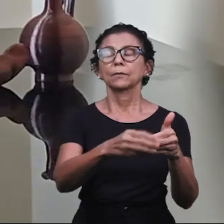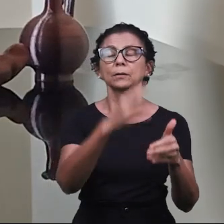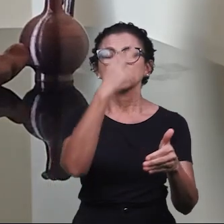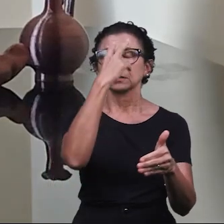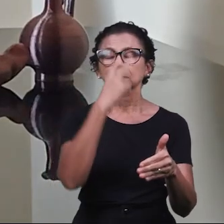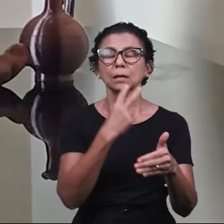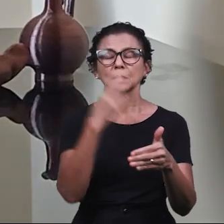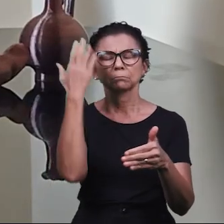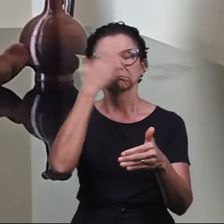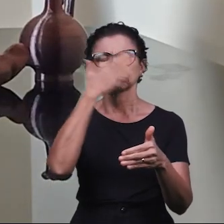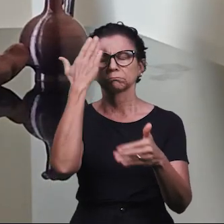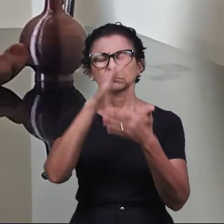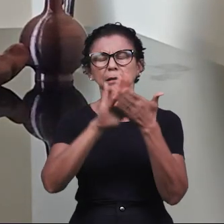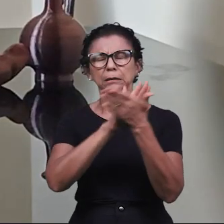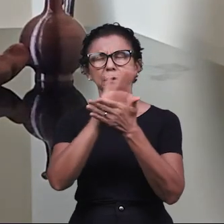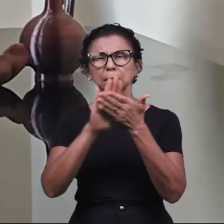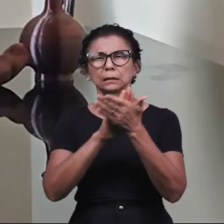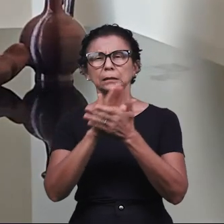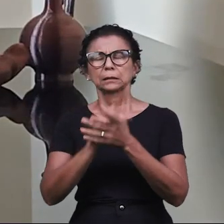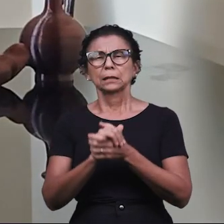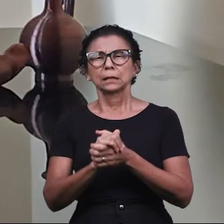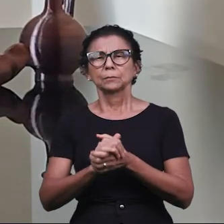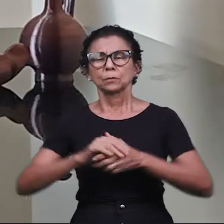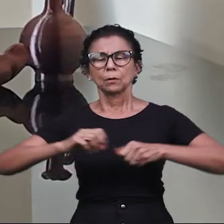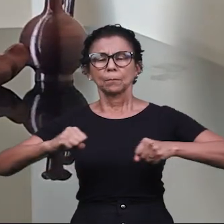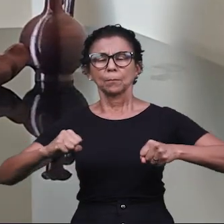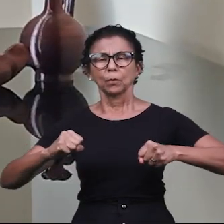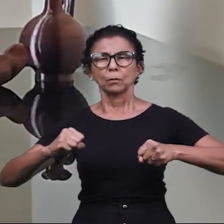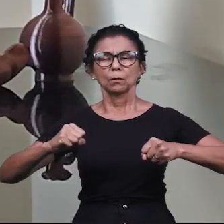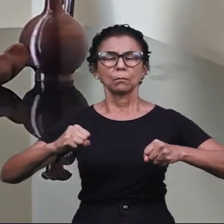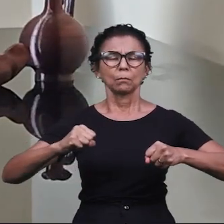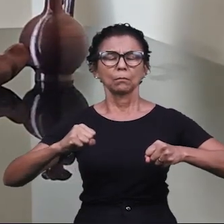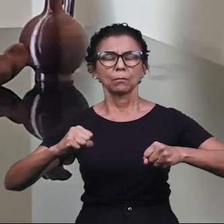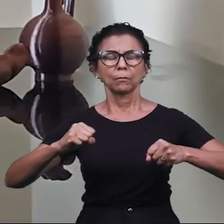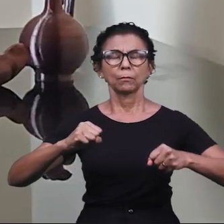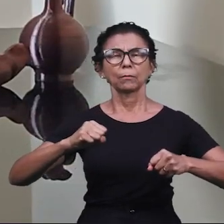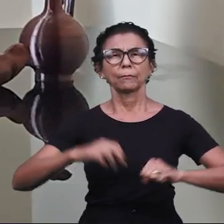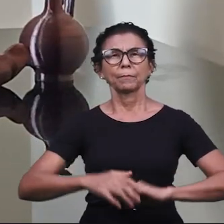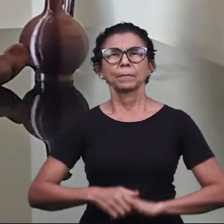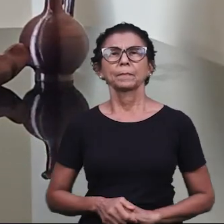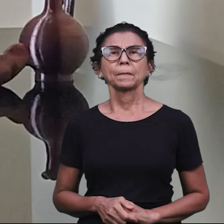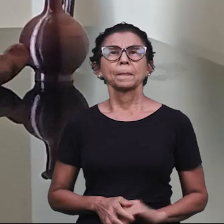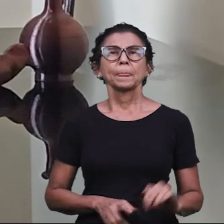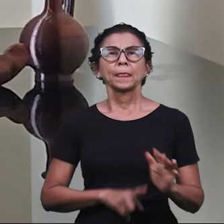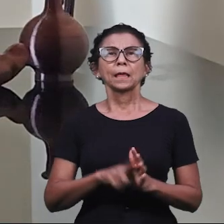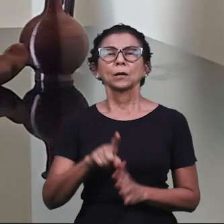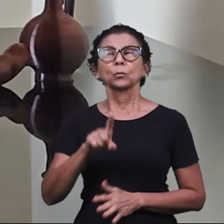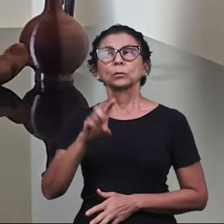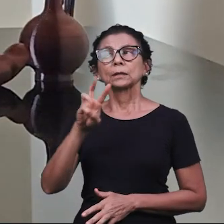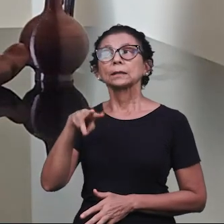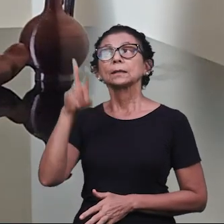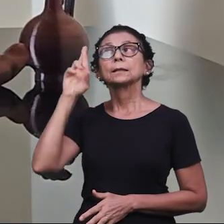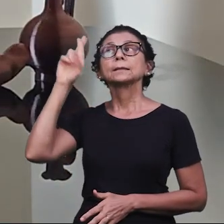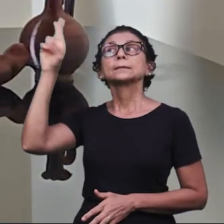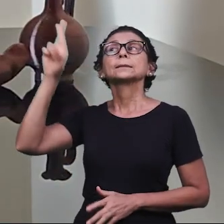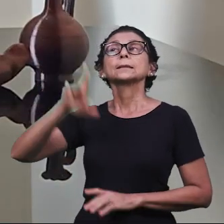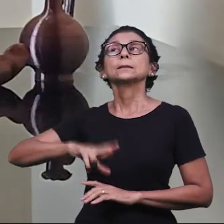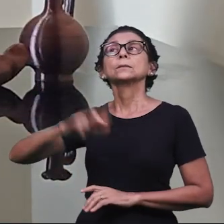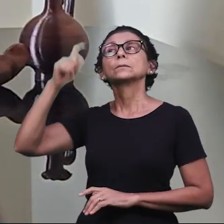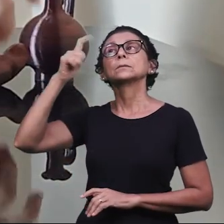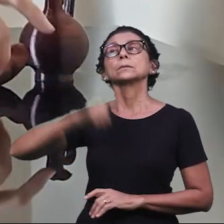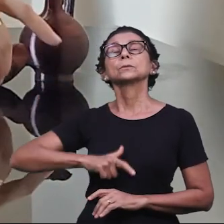ele ficou, ele não enxergava mais nada. E aí ele pergunta: quem é, Senhor? E aí o Senhor fala: eu